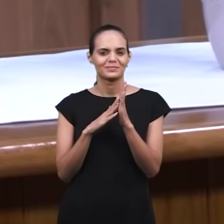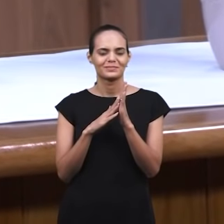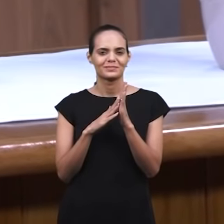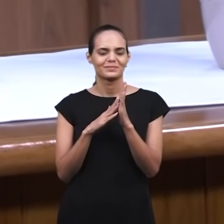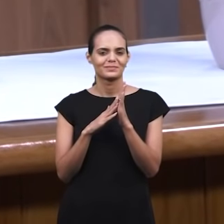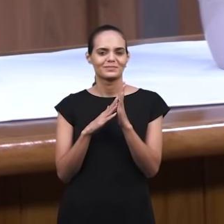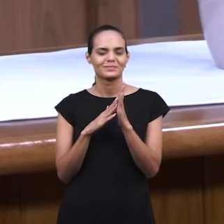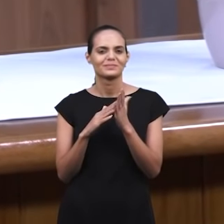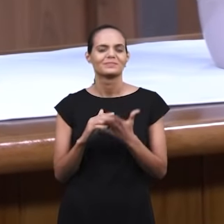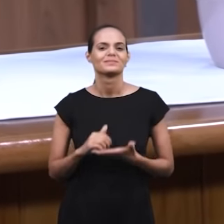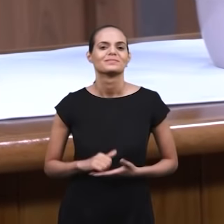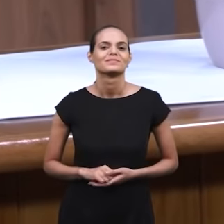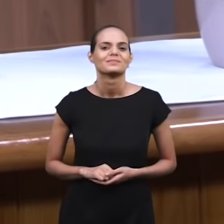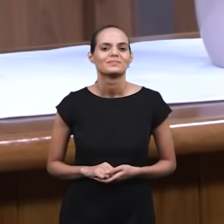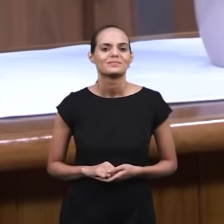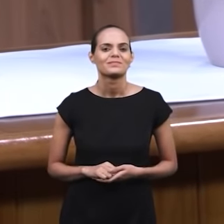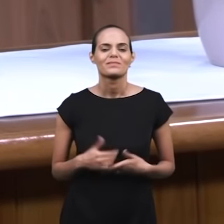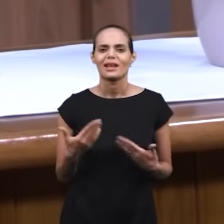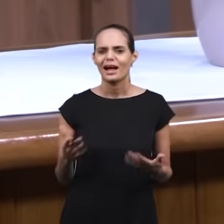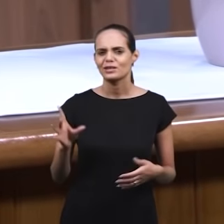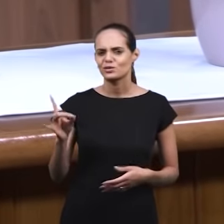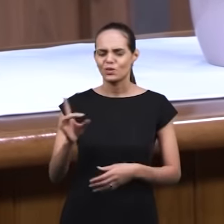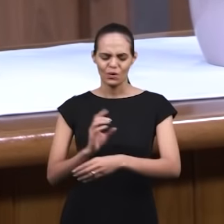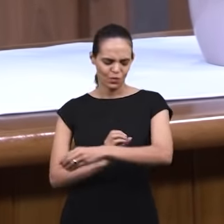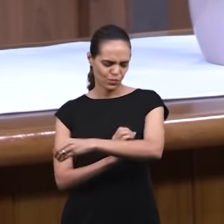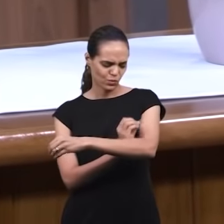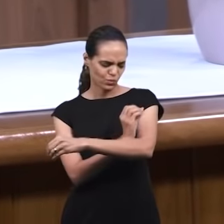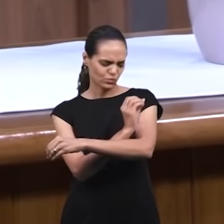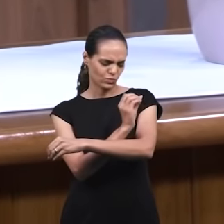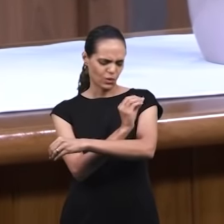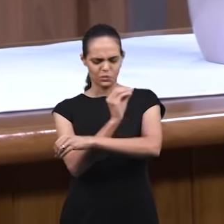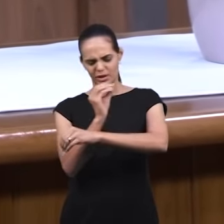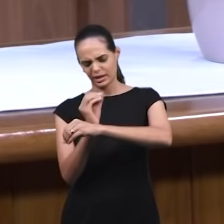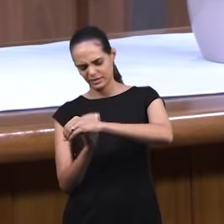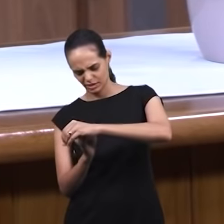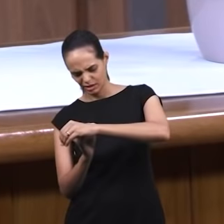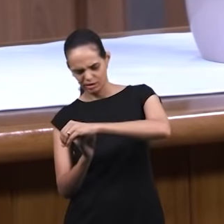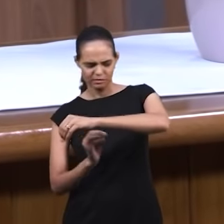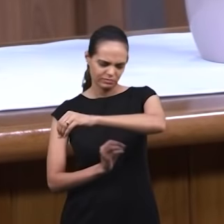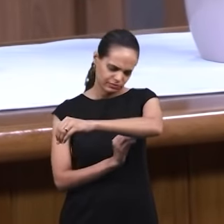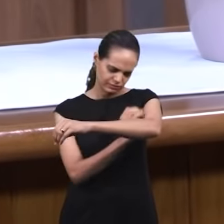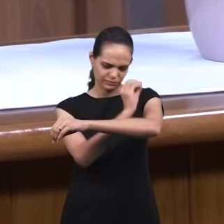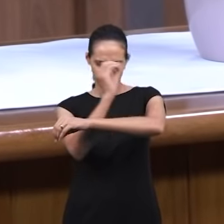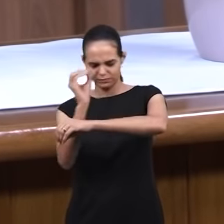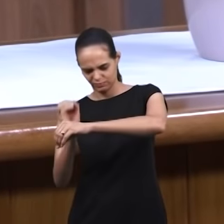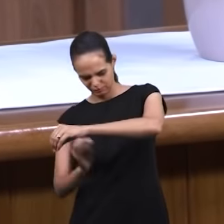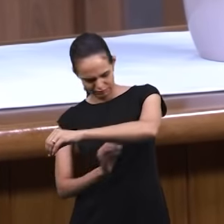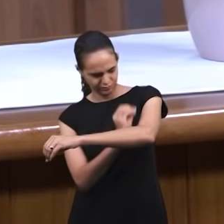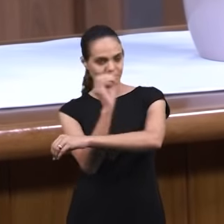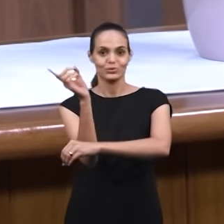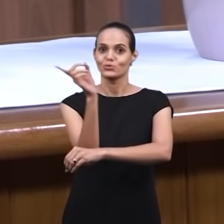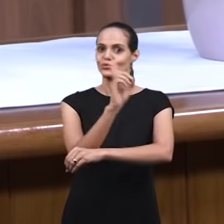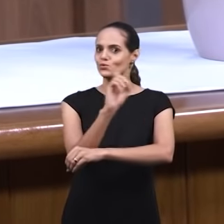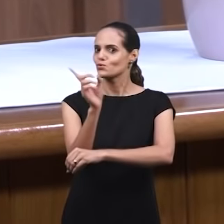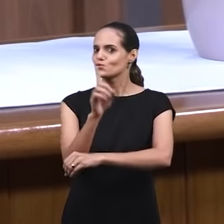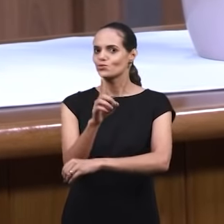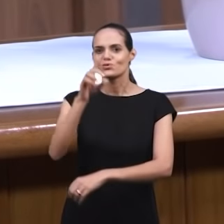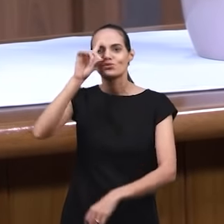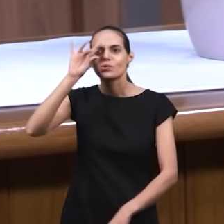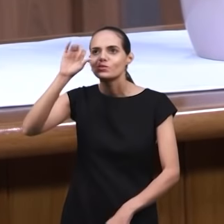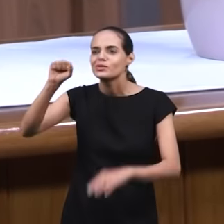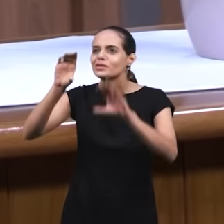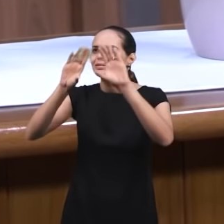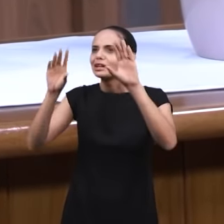que não terá simplesmente um nascer do sol ou um pôr de sol, mas será um dia eterno,